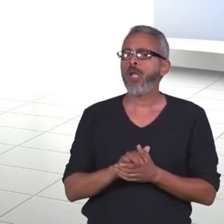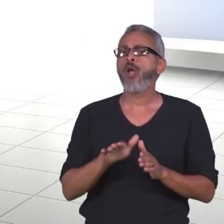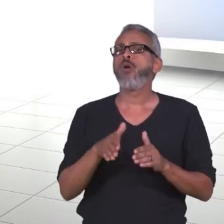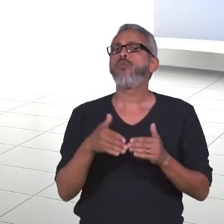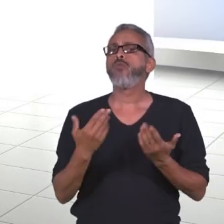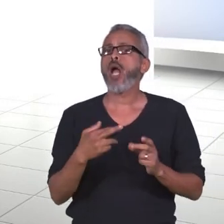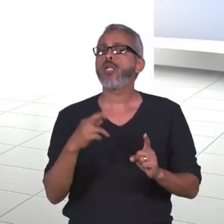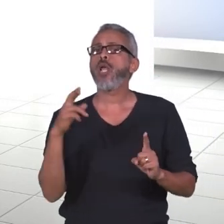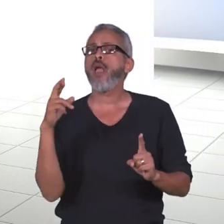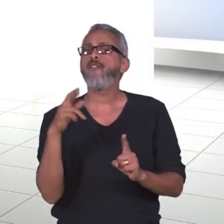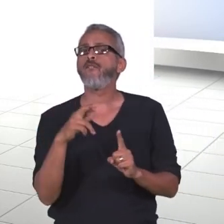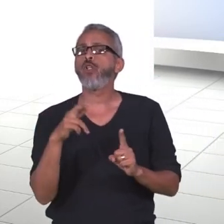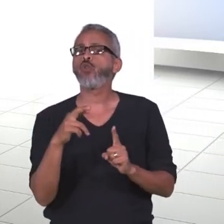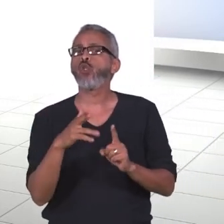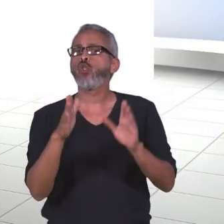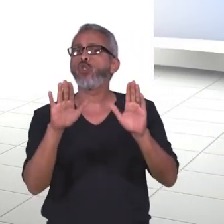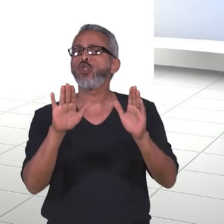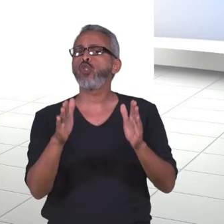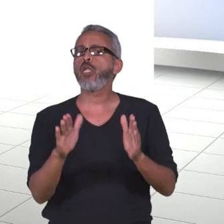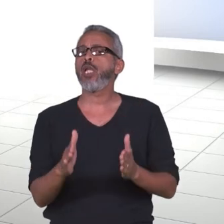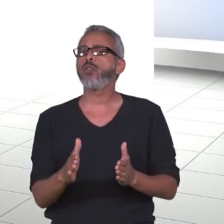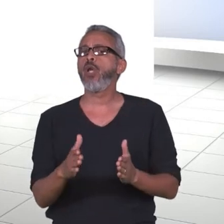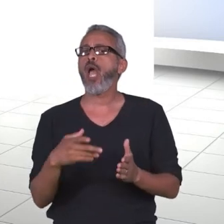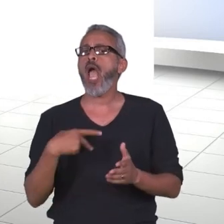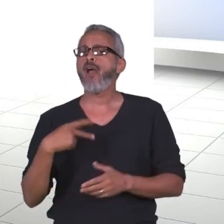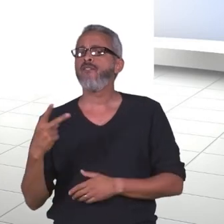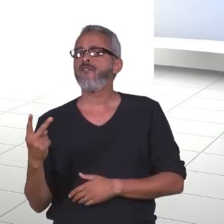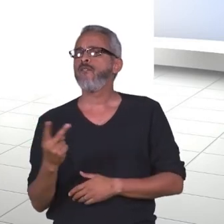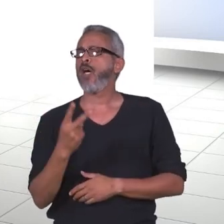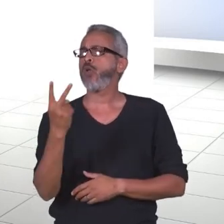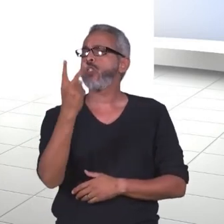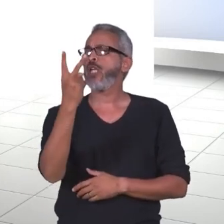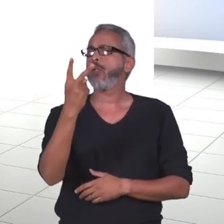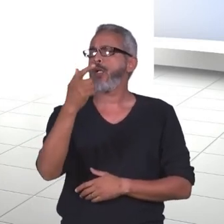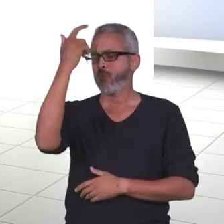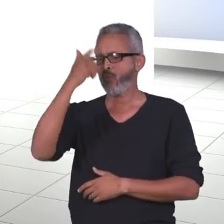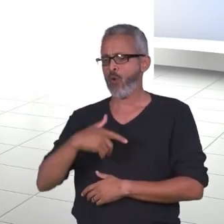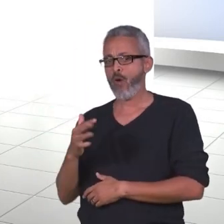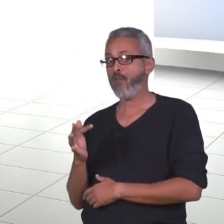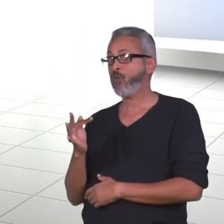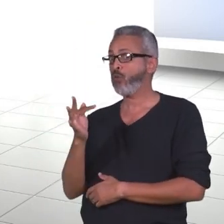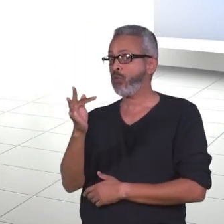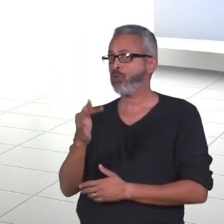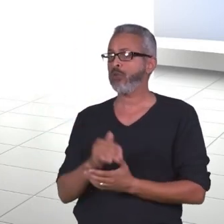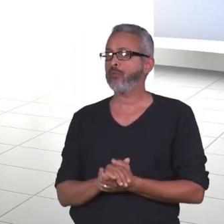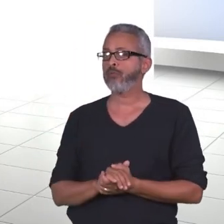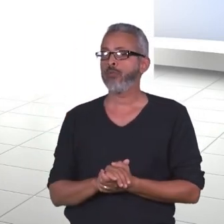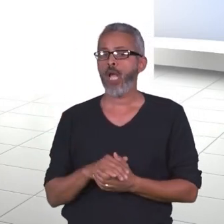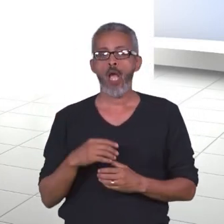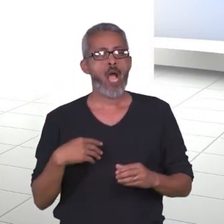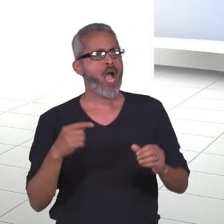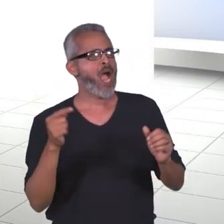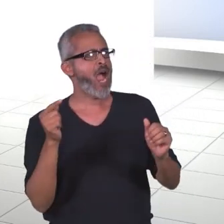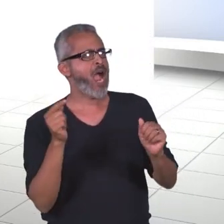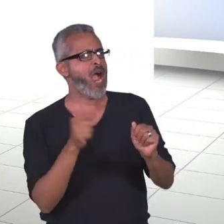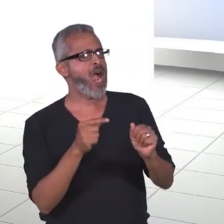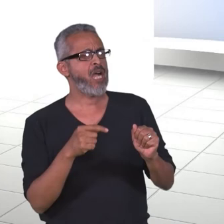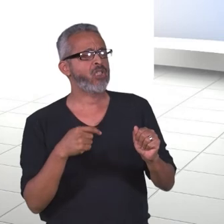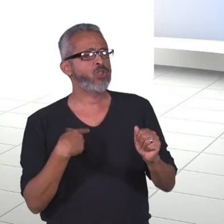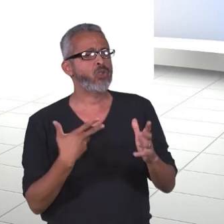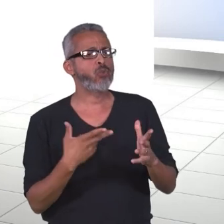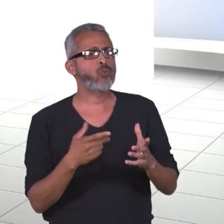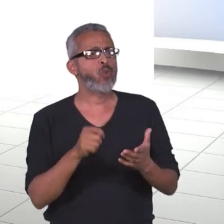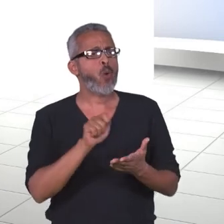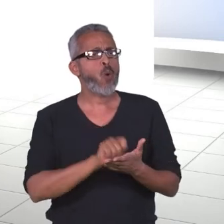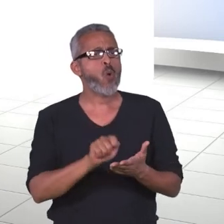C, suspensão do tempo, letra D, retomada do helenismo, ou letra E, manutenção das